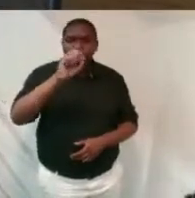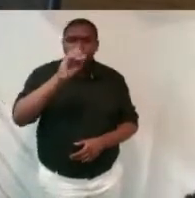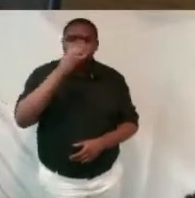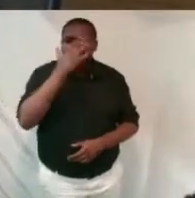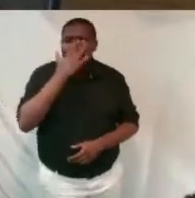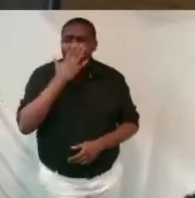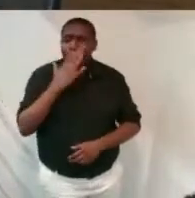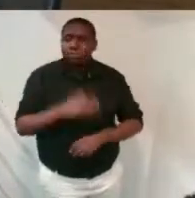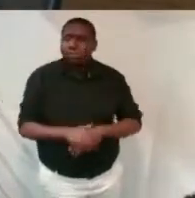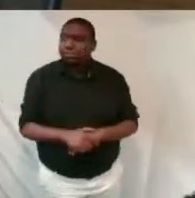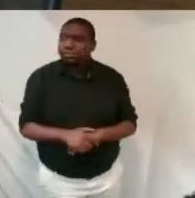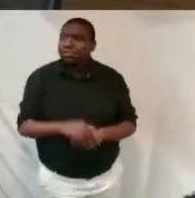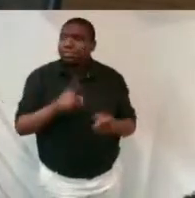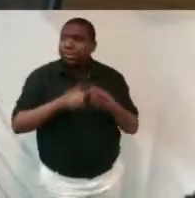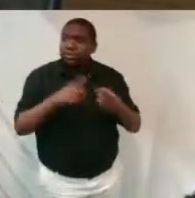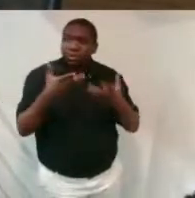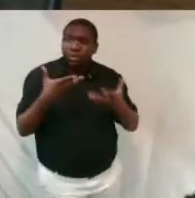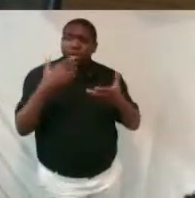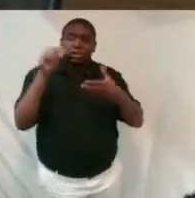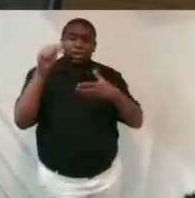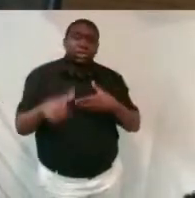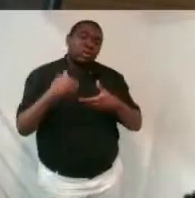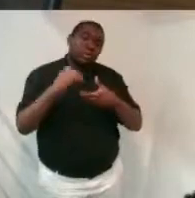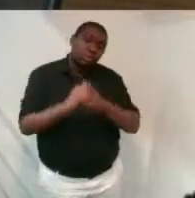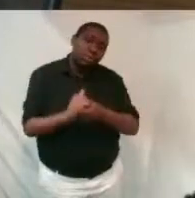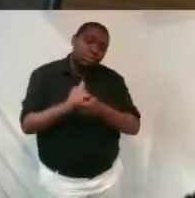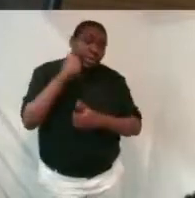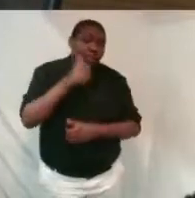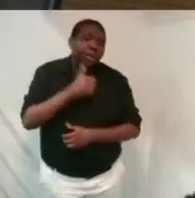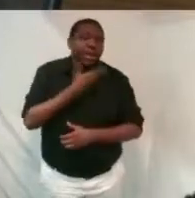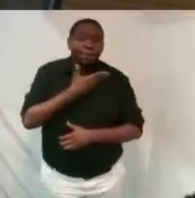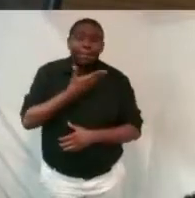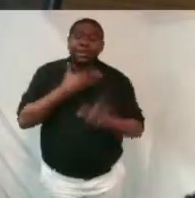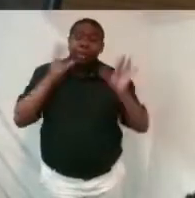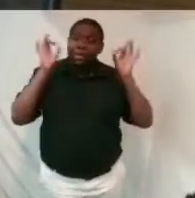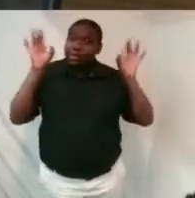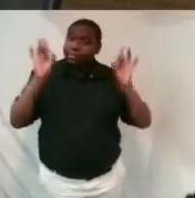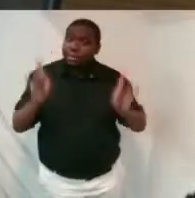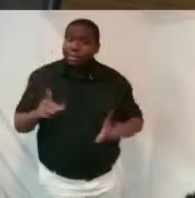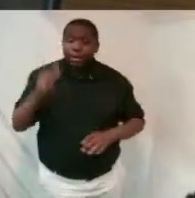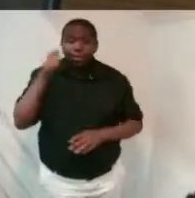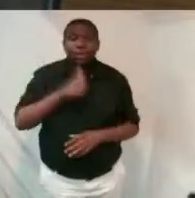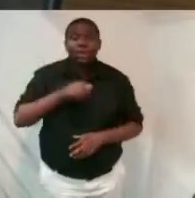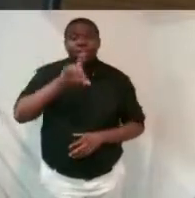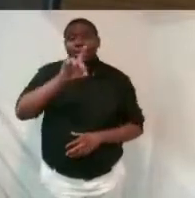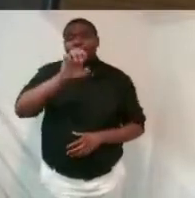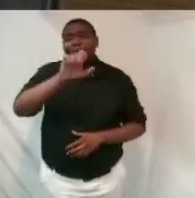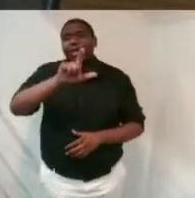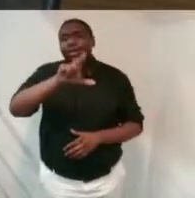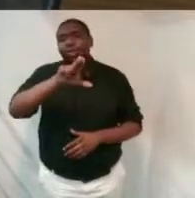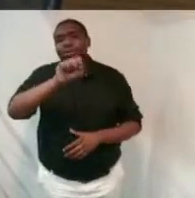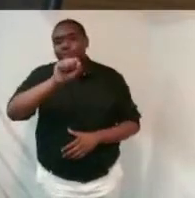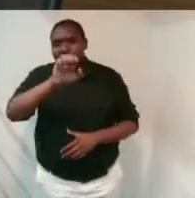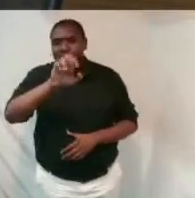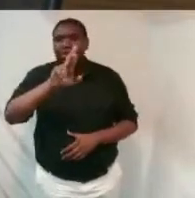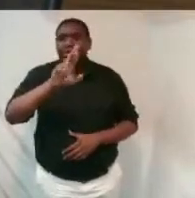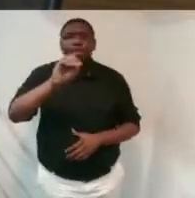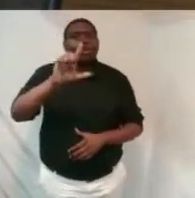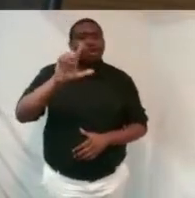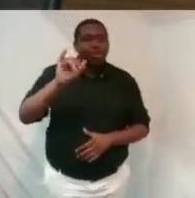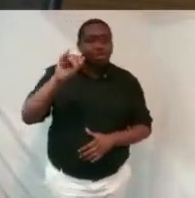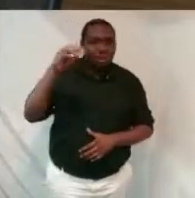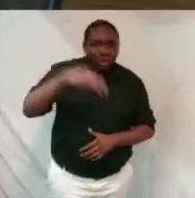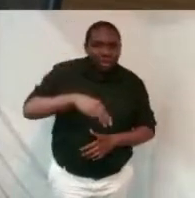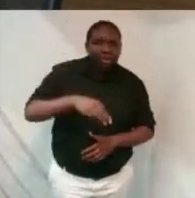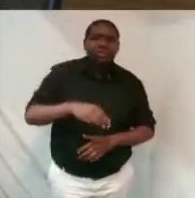também aqui minha amiga querida também, a doutora Deluzi Rolim. Alegria, doutora